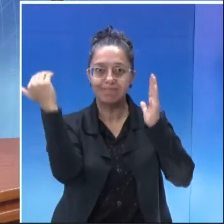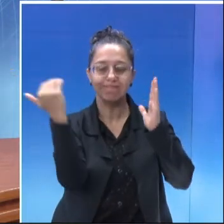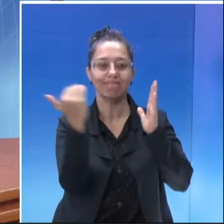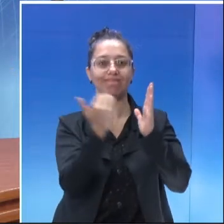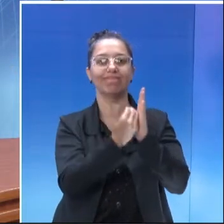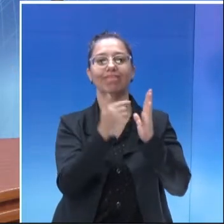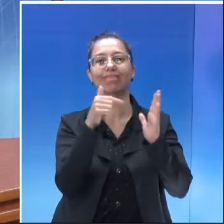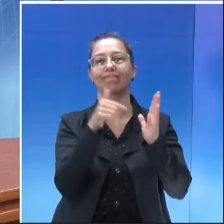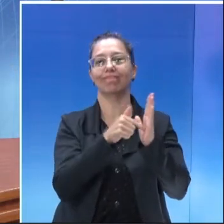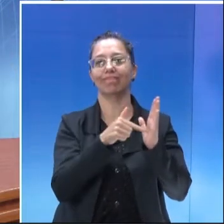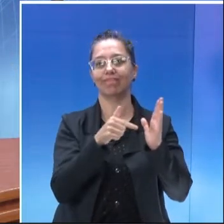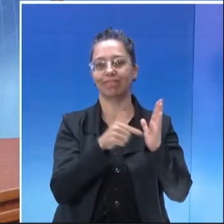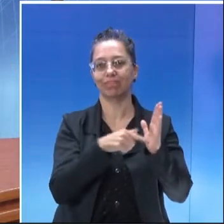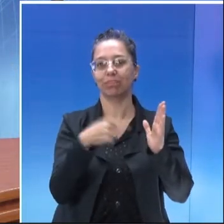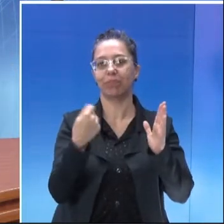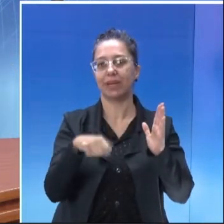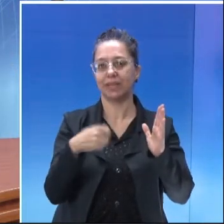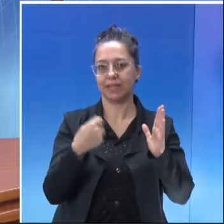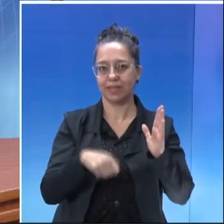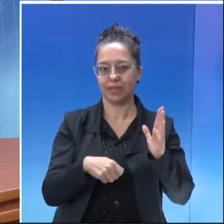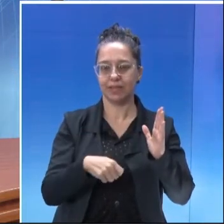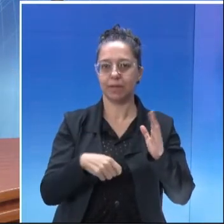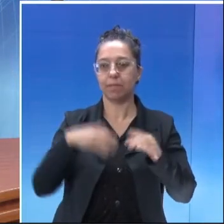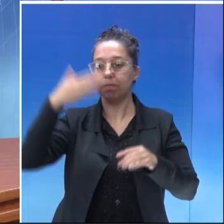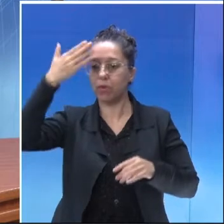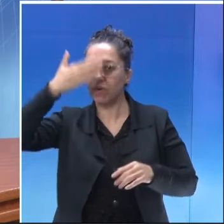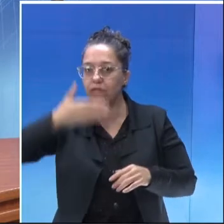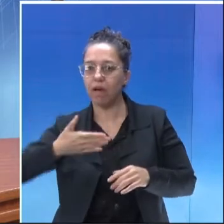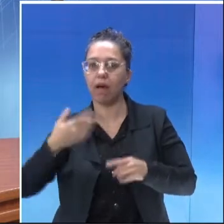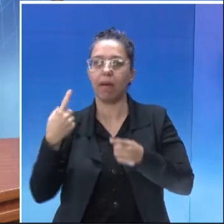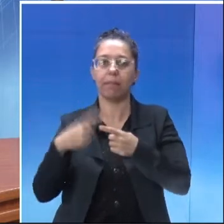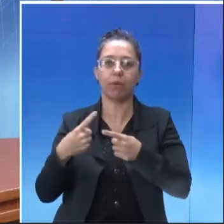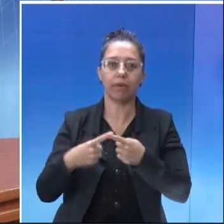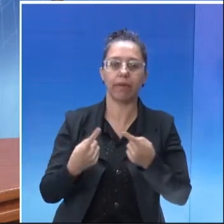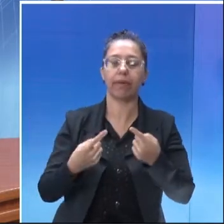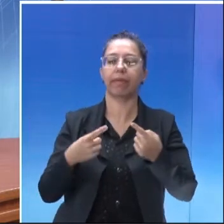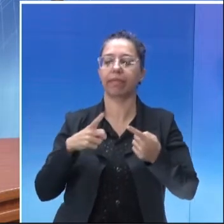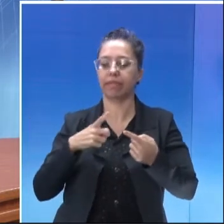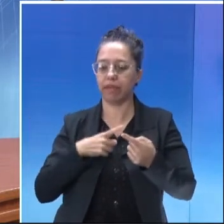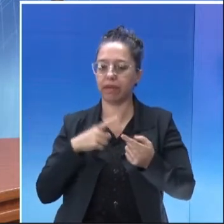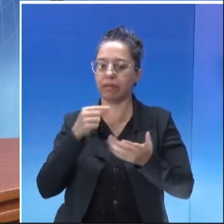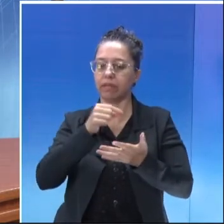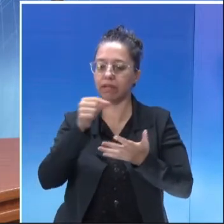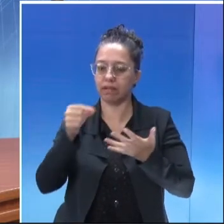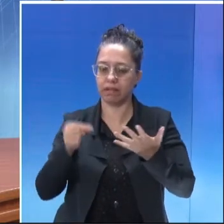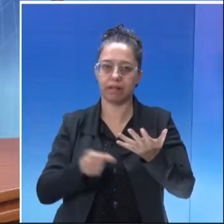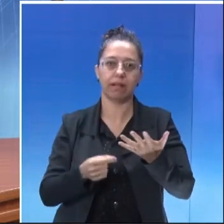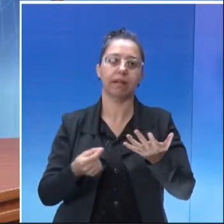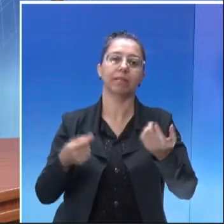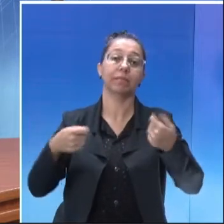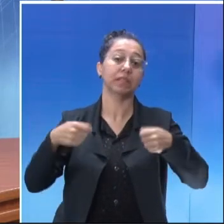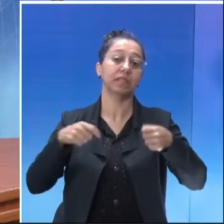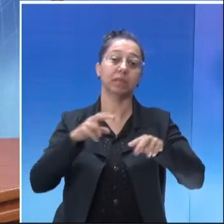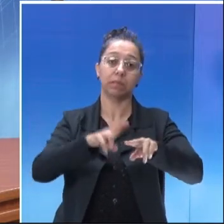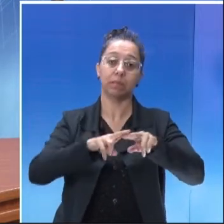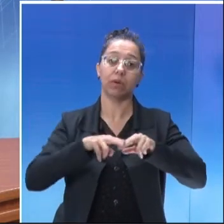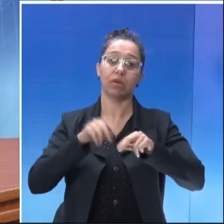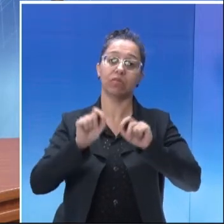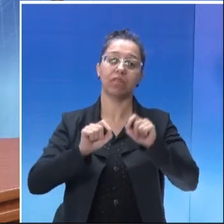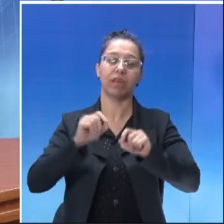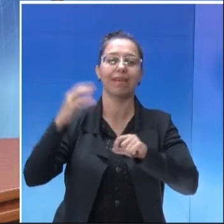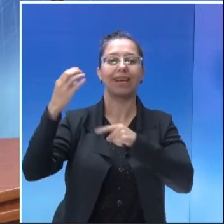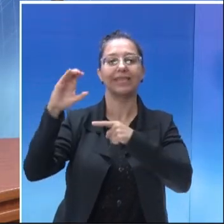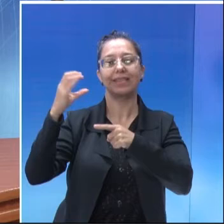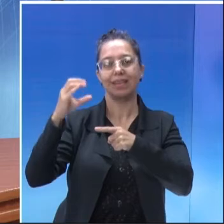viajando. Você tem que escrever tudo centrado na razão humana, provar porque aquilo, porque A é mais A, se tiver experiência. É